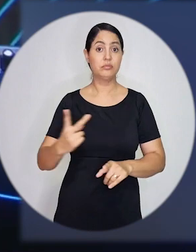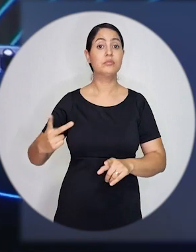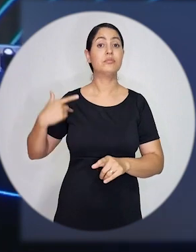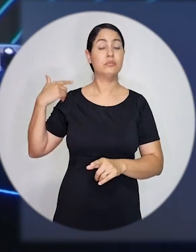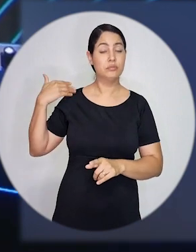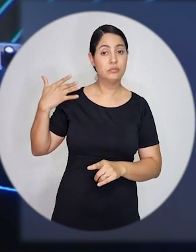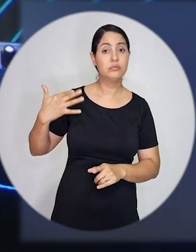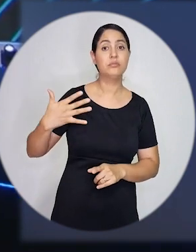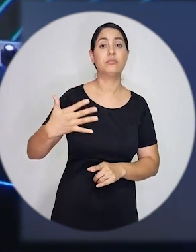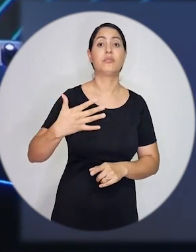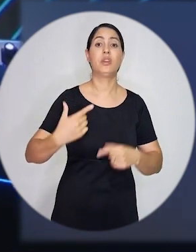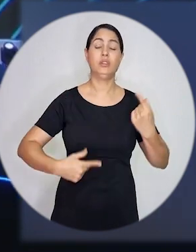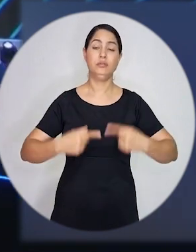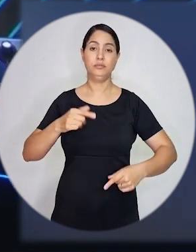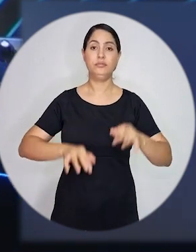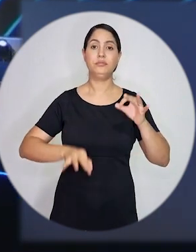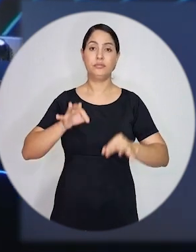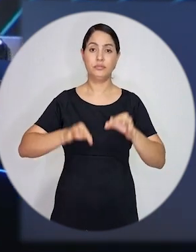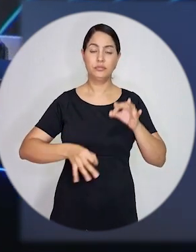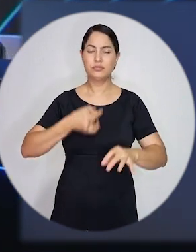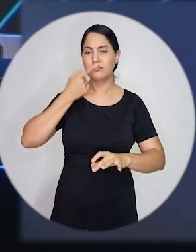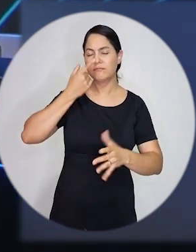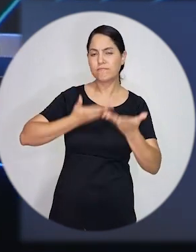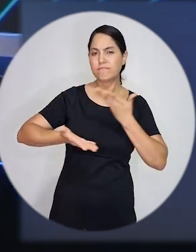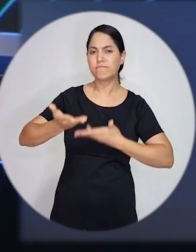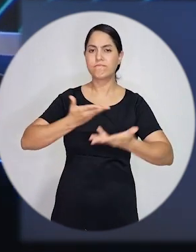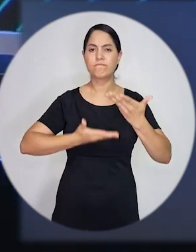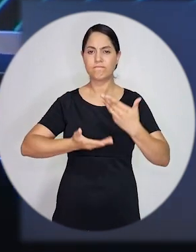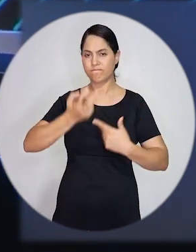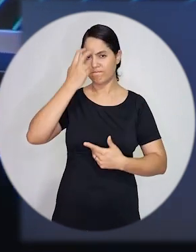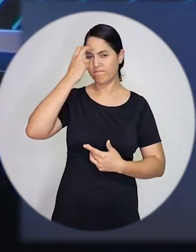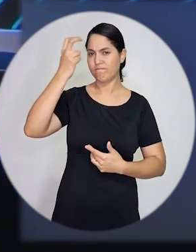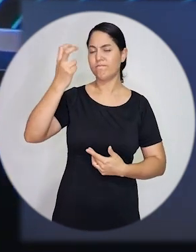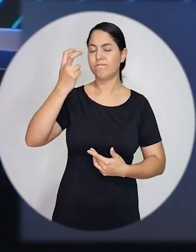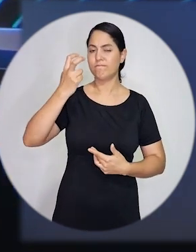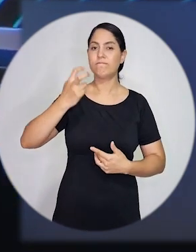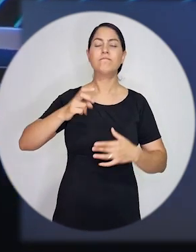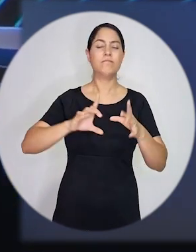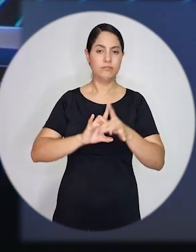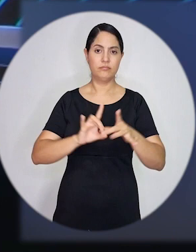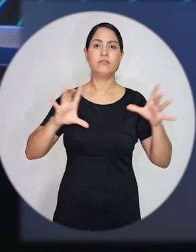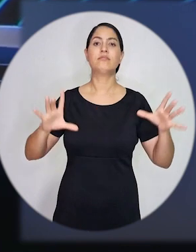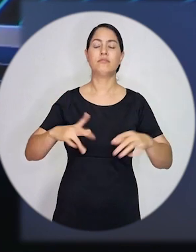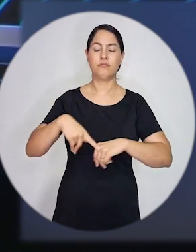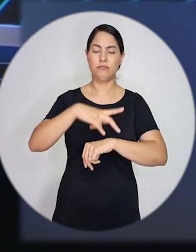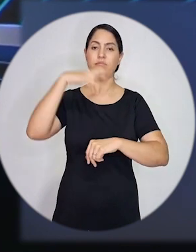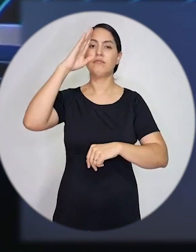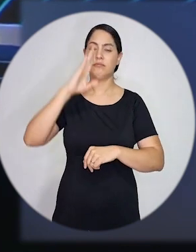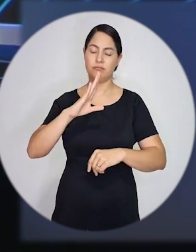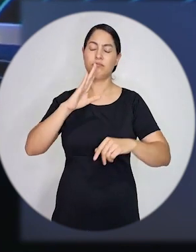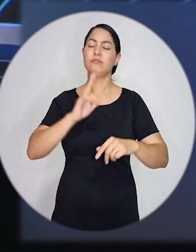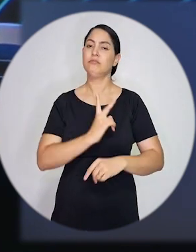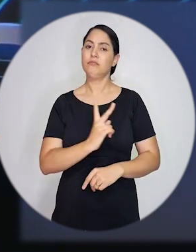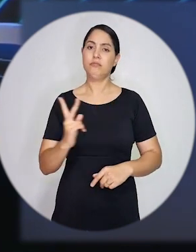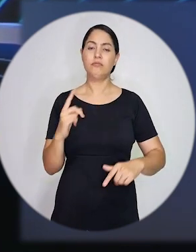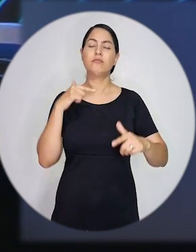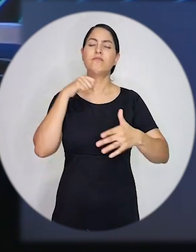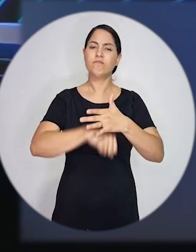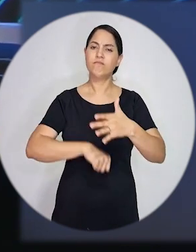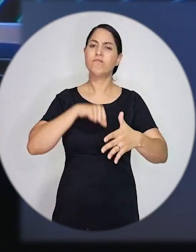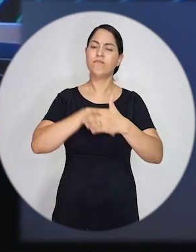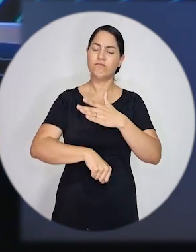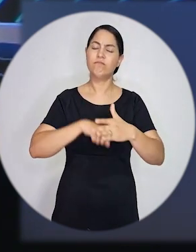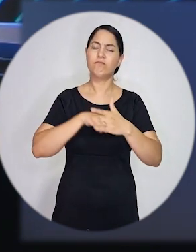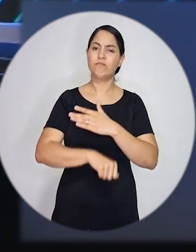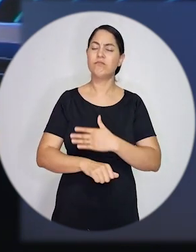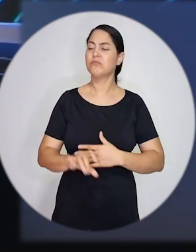jurídicas, políticas, afetivas e intelectuais determinantes para a construção de um Estado democrático.